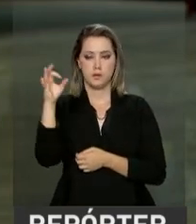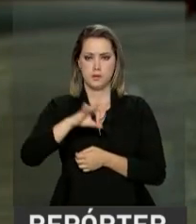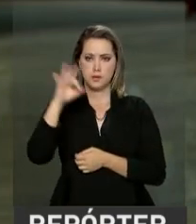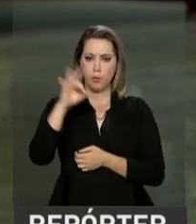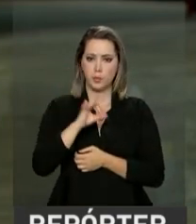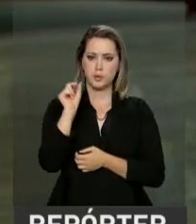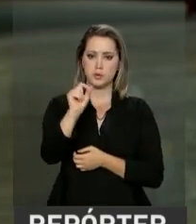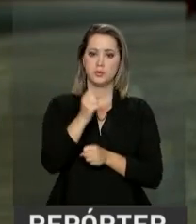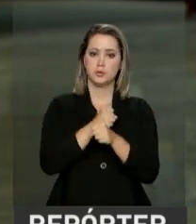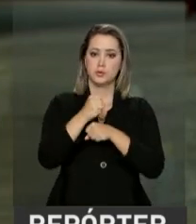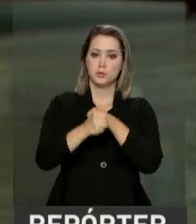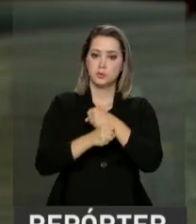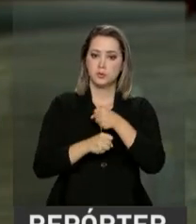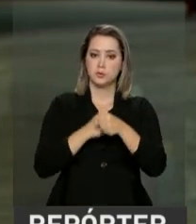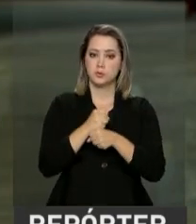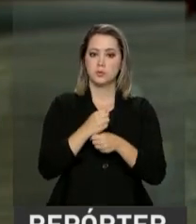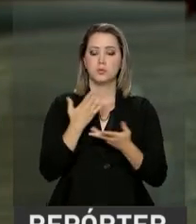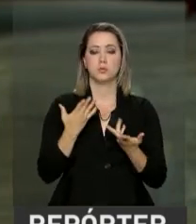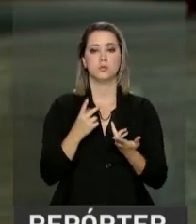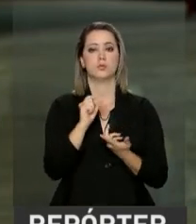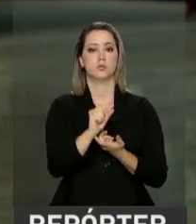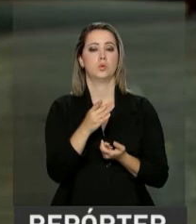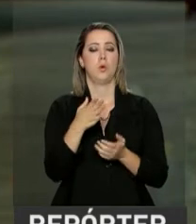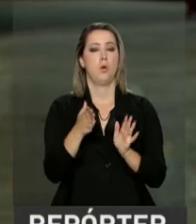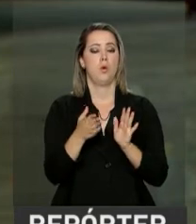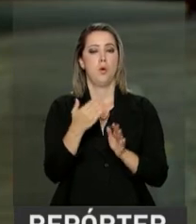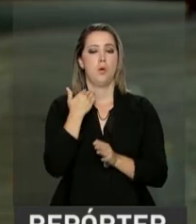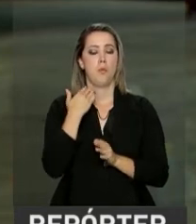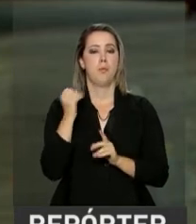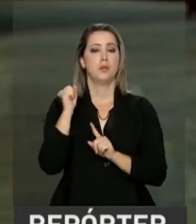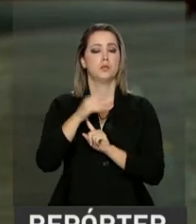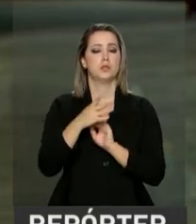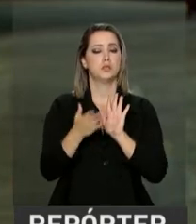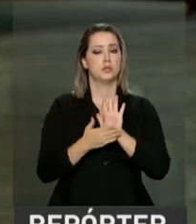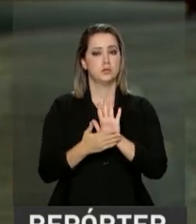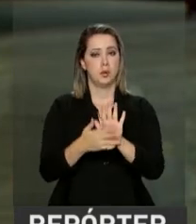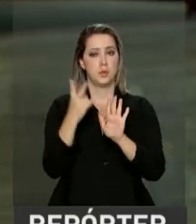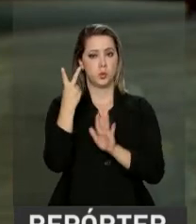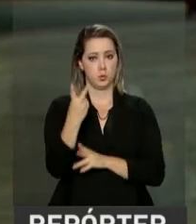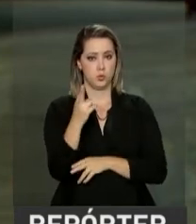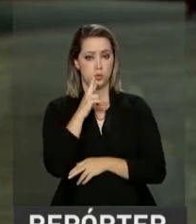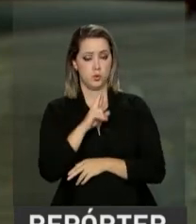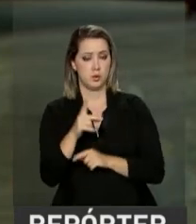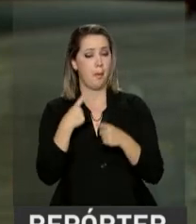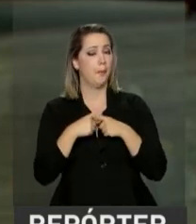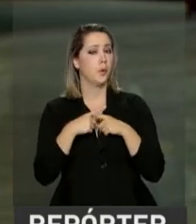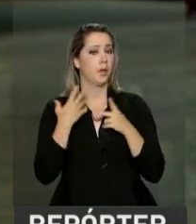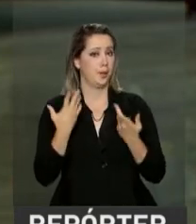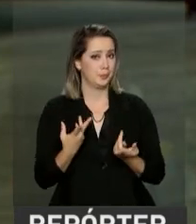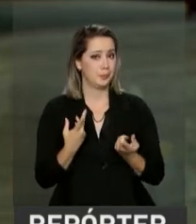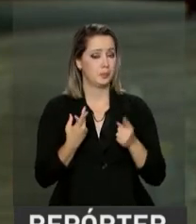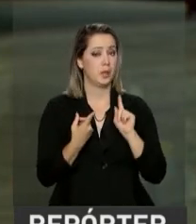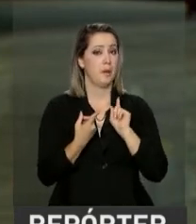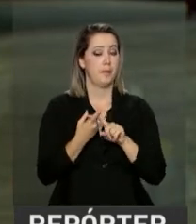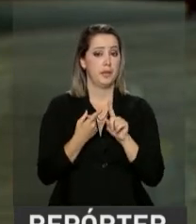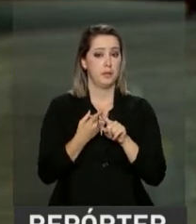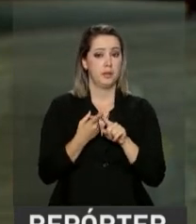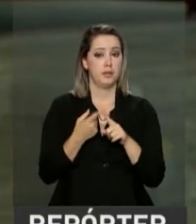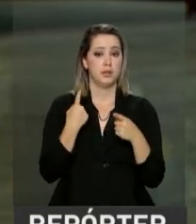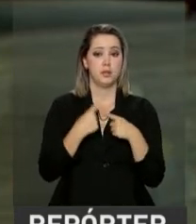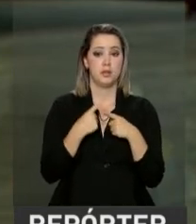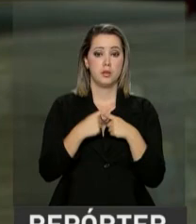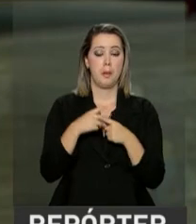10,25% ao ano. O Banco Central apresentou duas justificativas para a redução desta quarta-feira. A primeira é